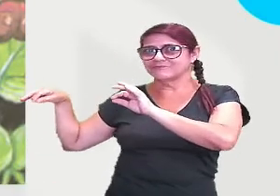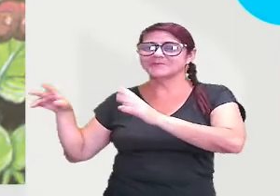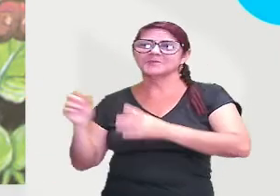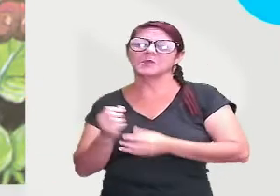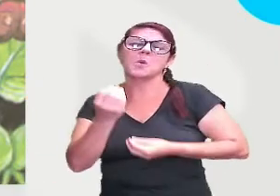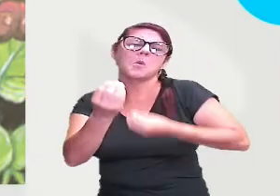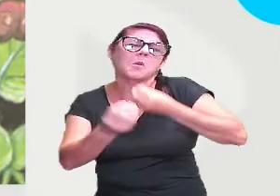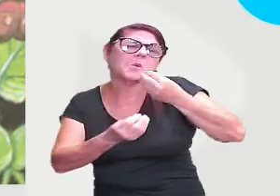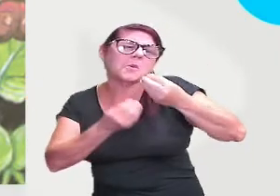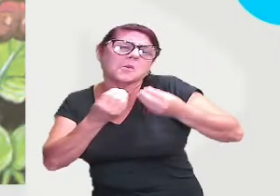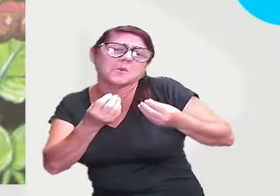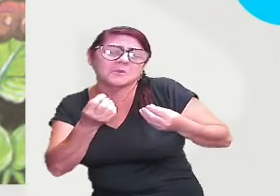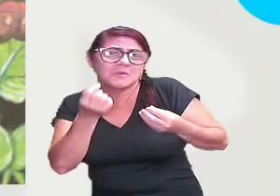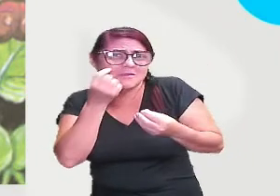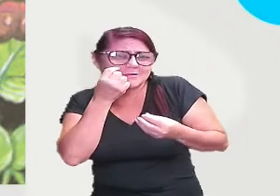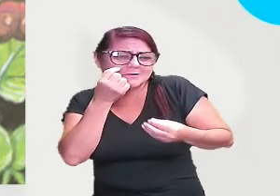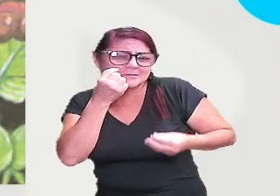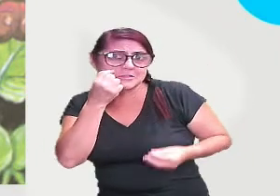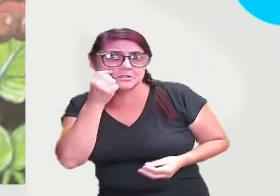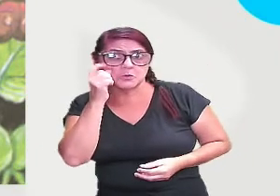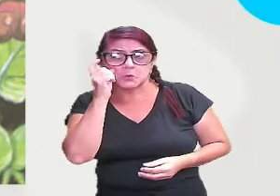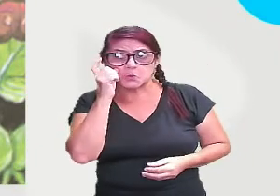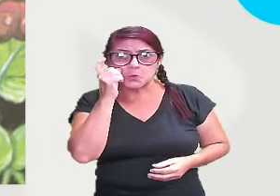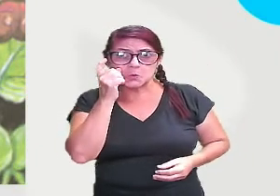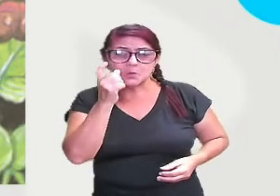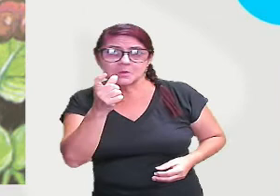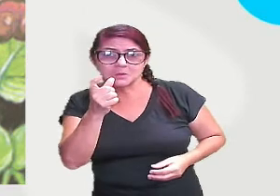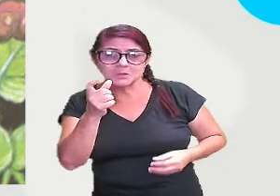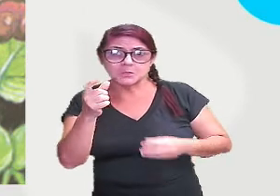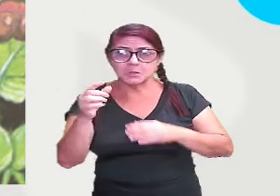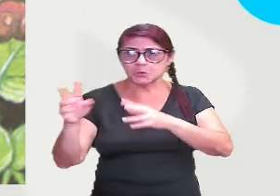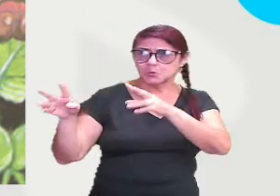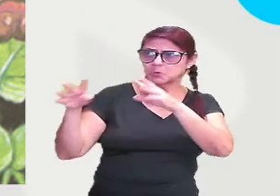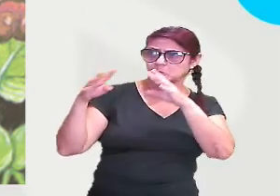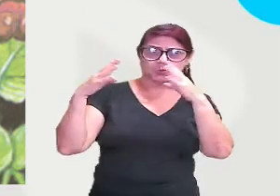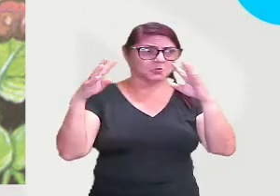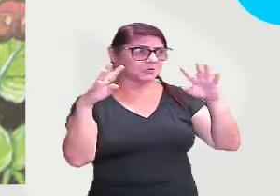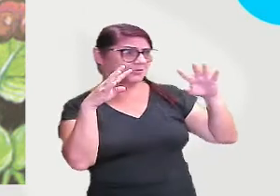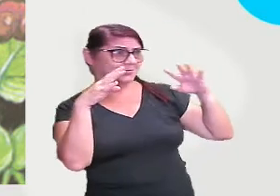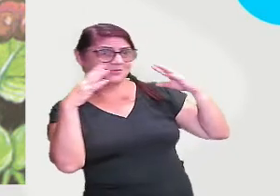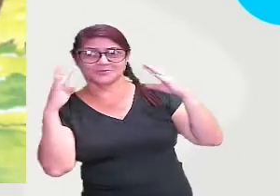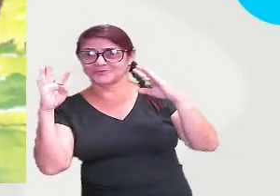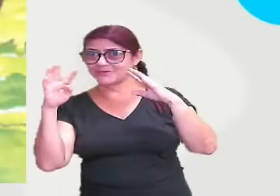Como Chiquita era curiosa! Tudo chamava sua atenção.